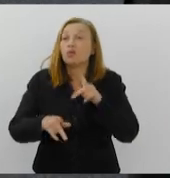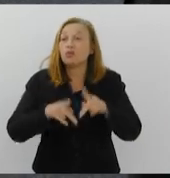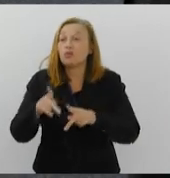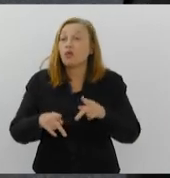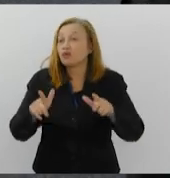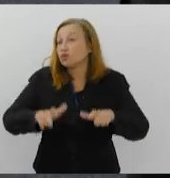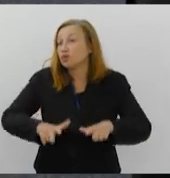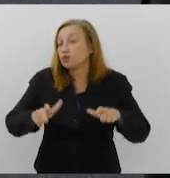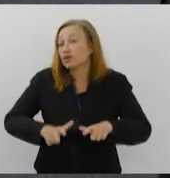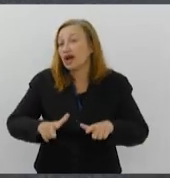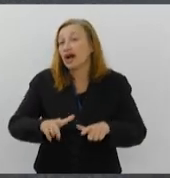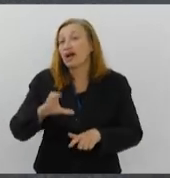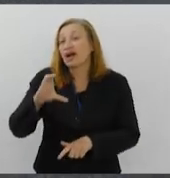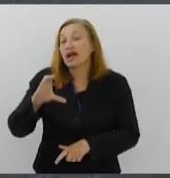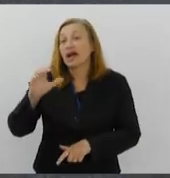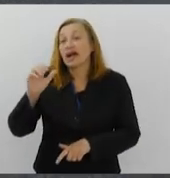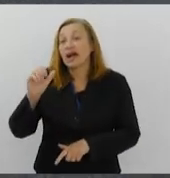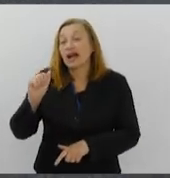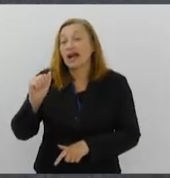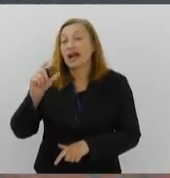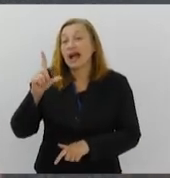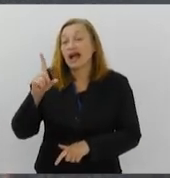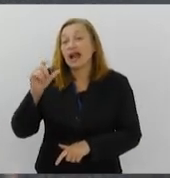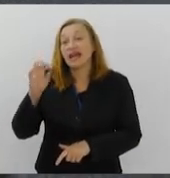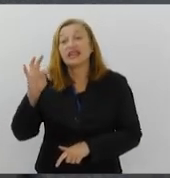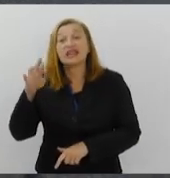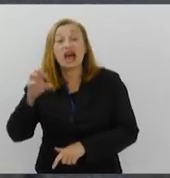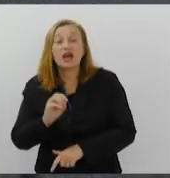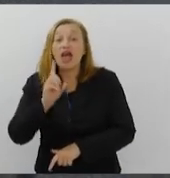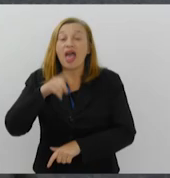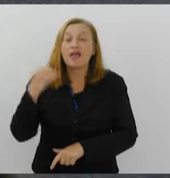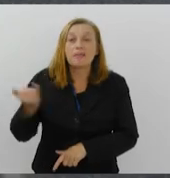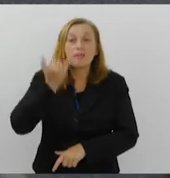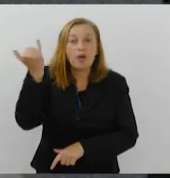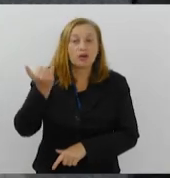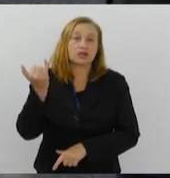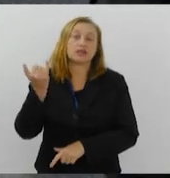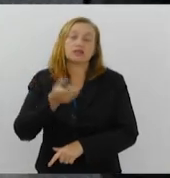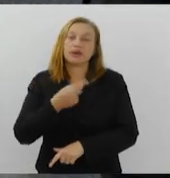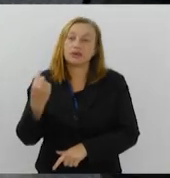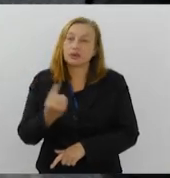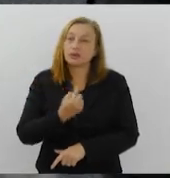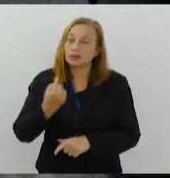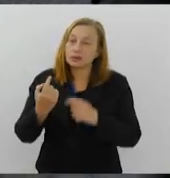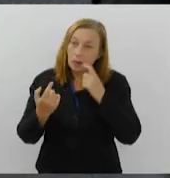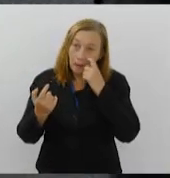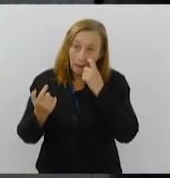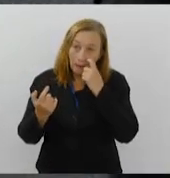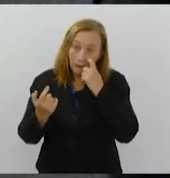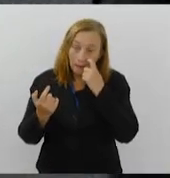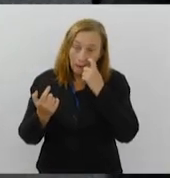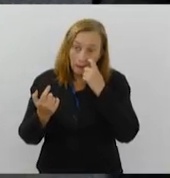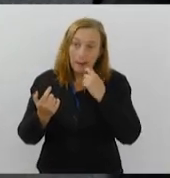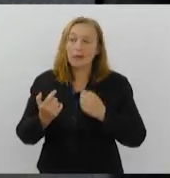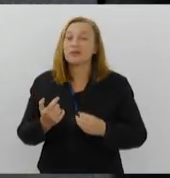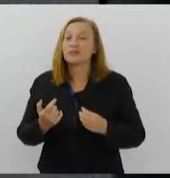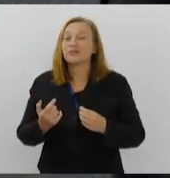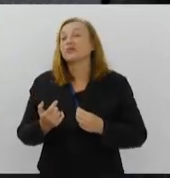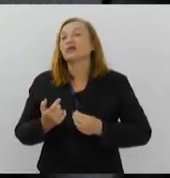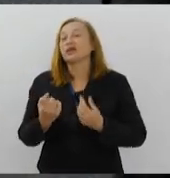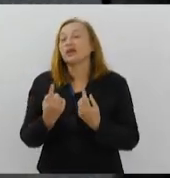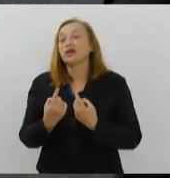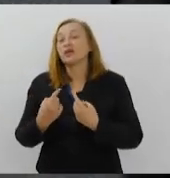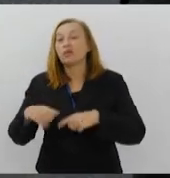do calendário. É muito importante para a gente combater determinadas manifestações de